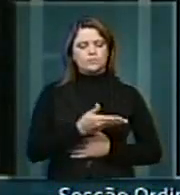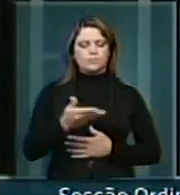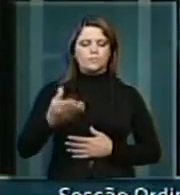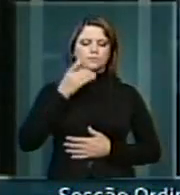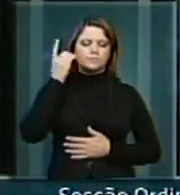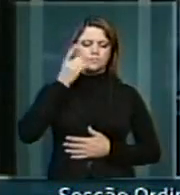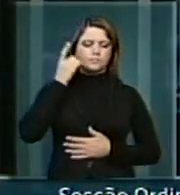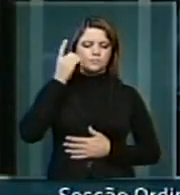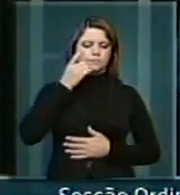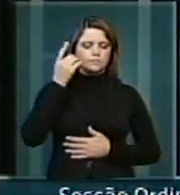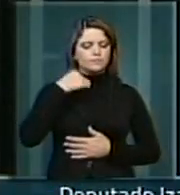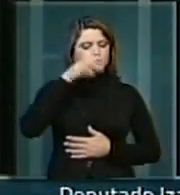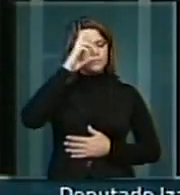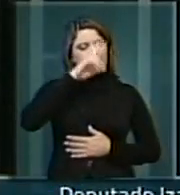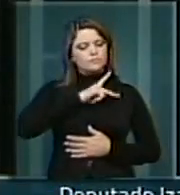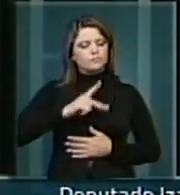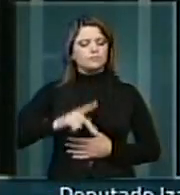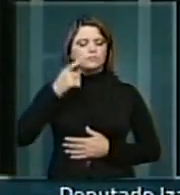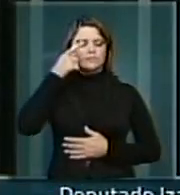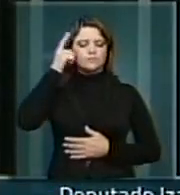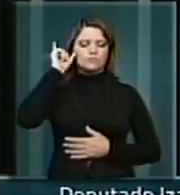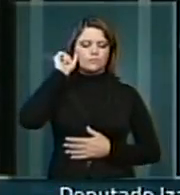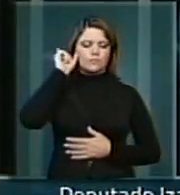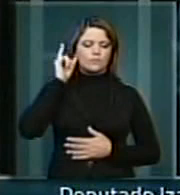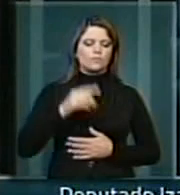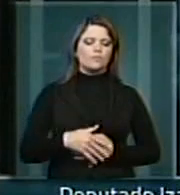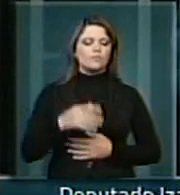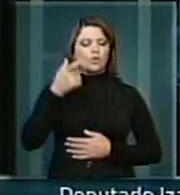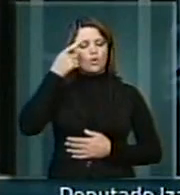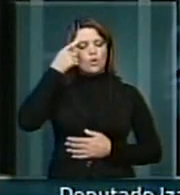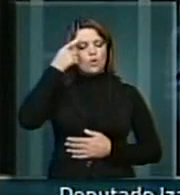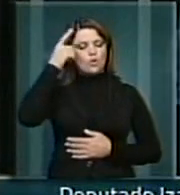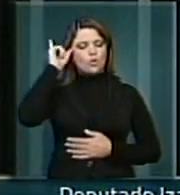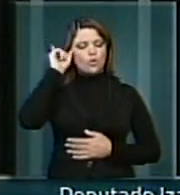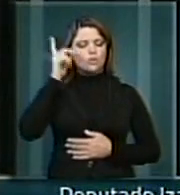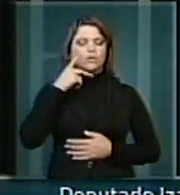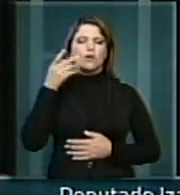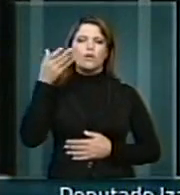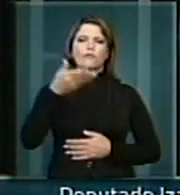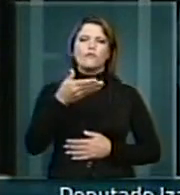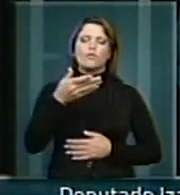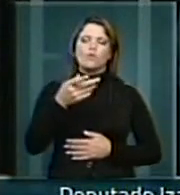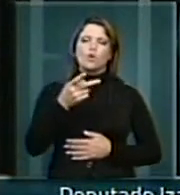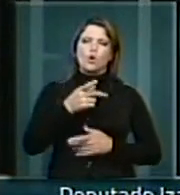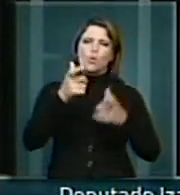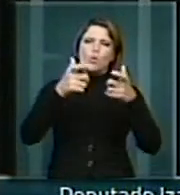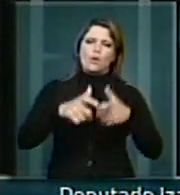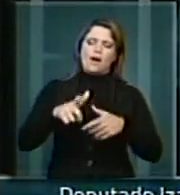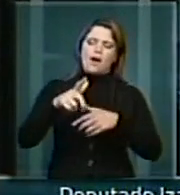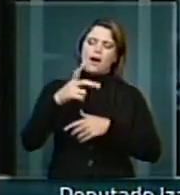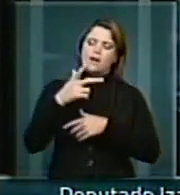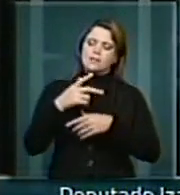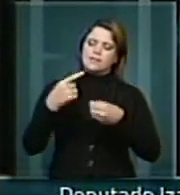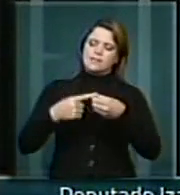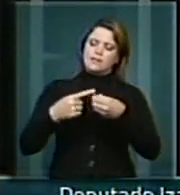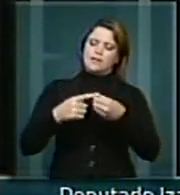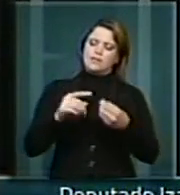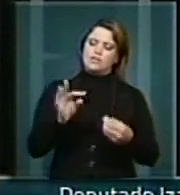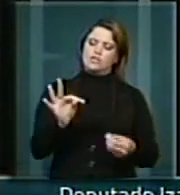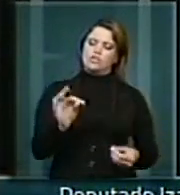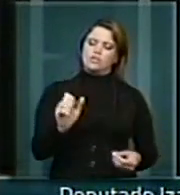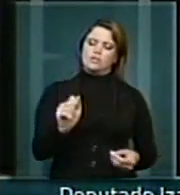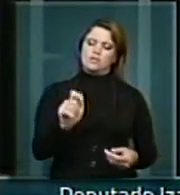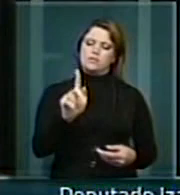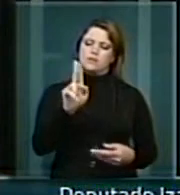parlamentares, senhor presidente, ontem estive na Praça do Relógio, em Taguatinga,